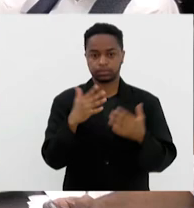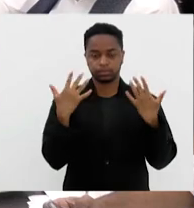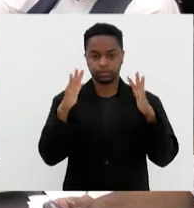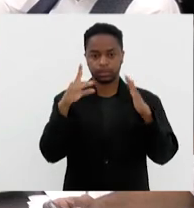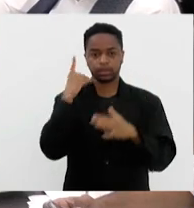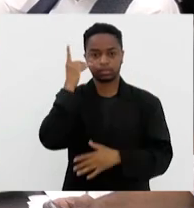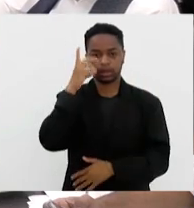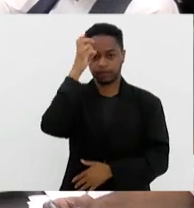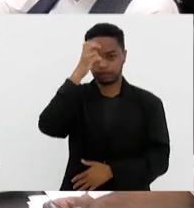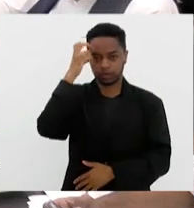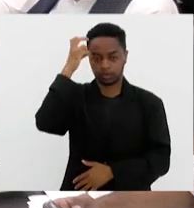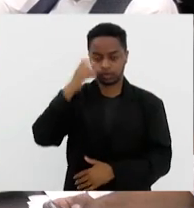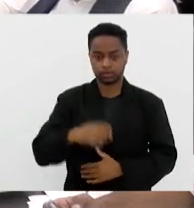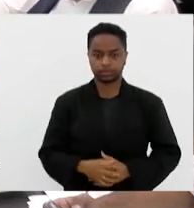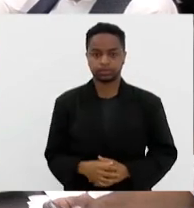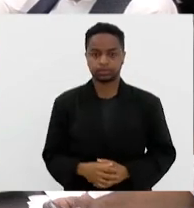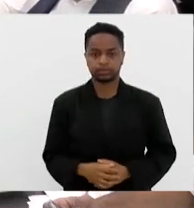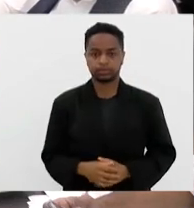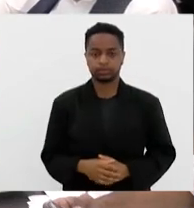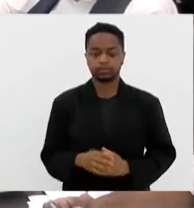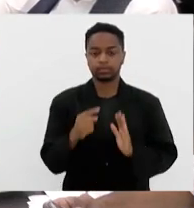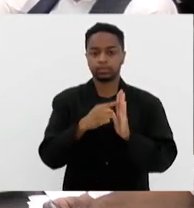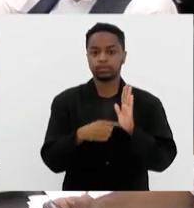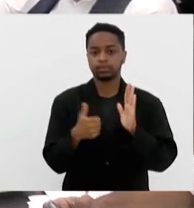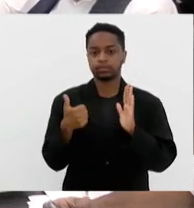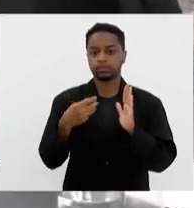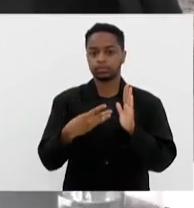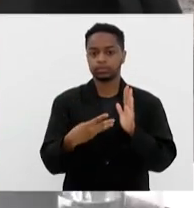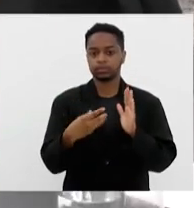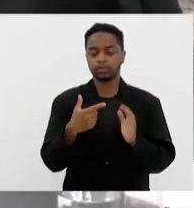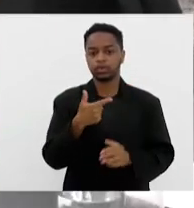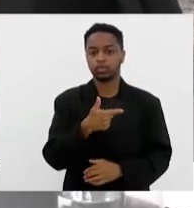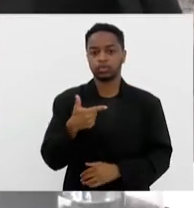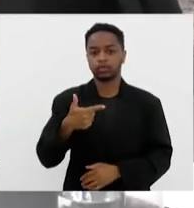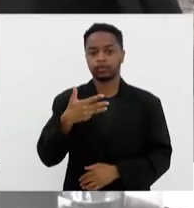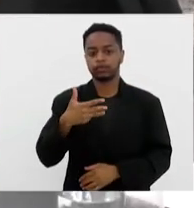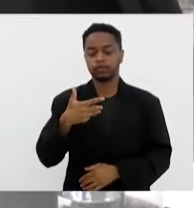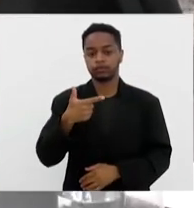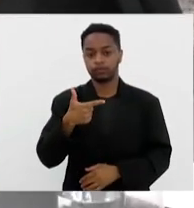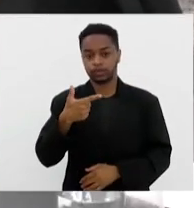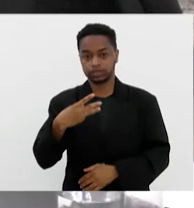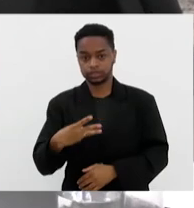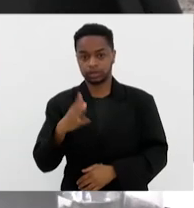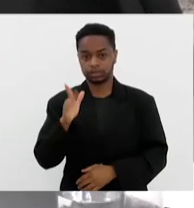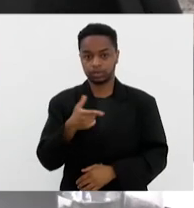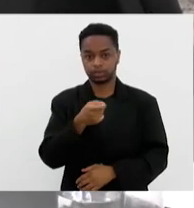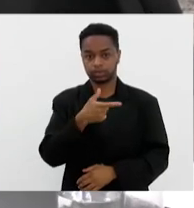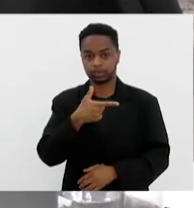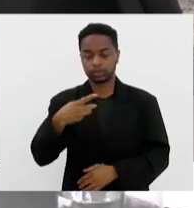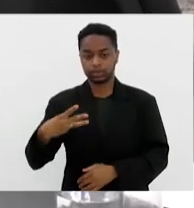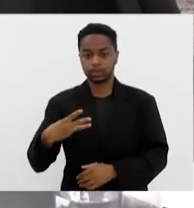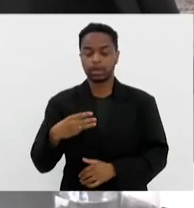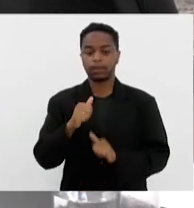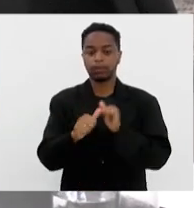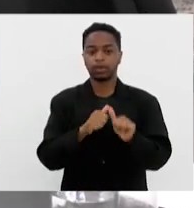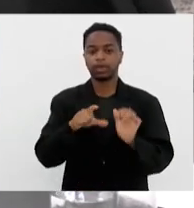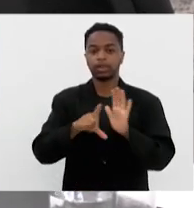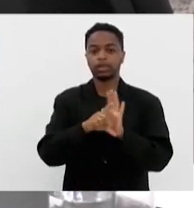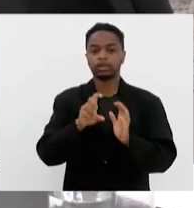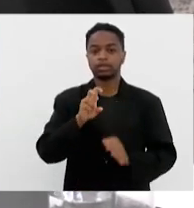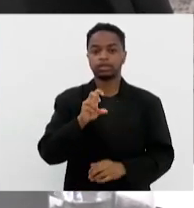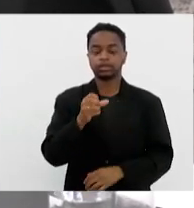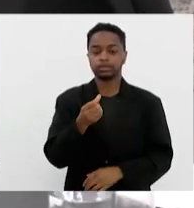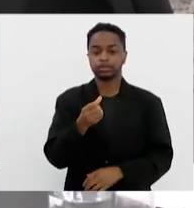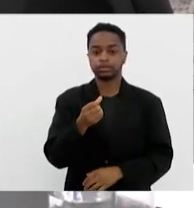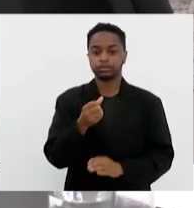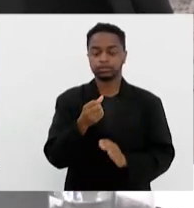deputada Verônica pela iniciativa. Item 13 da pauta, o PL 2223 de 23, de autoria da deputada Dani Monteiro, que altera a Lei 5.645, de